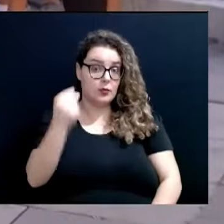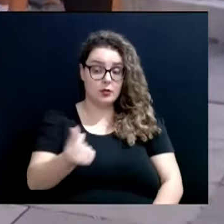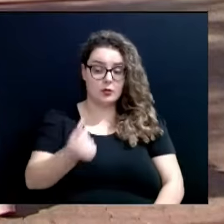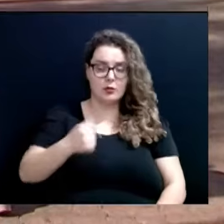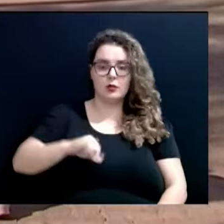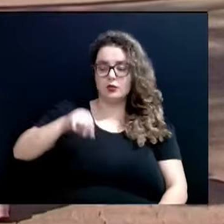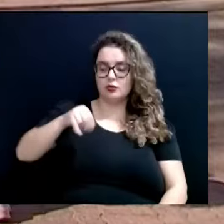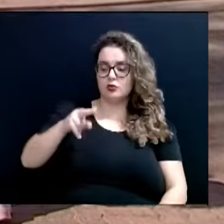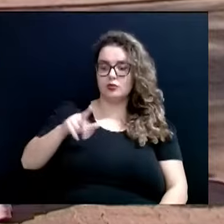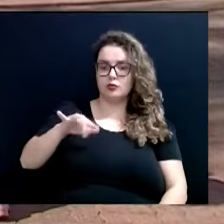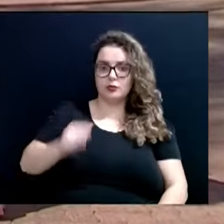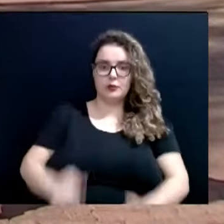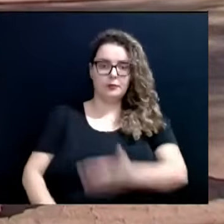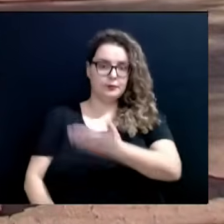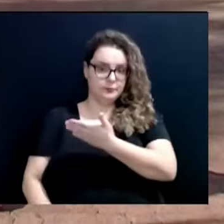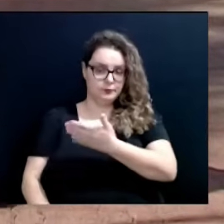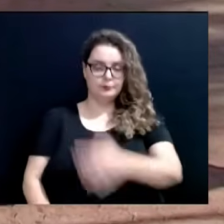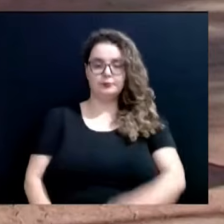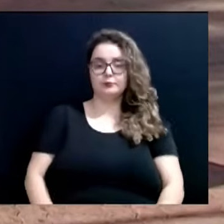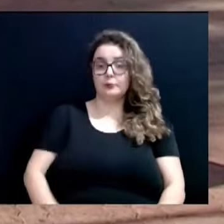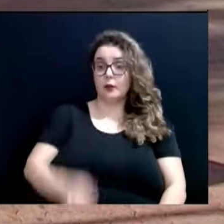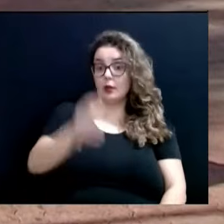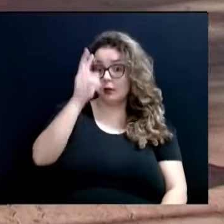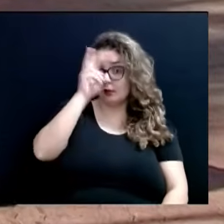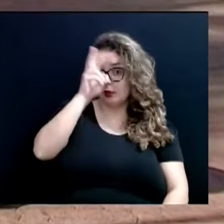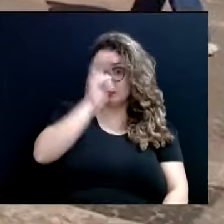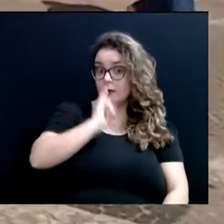Madeira para narrar a história negra dos